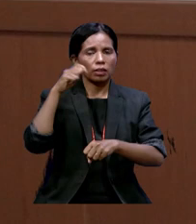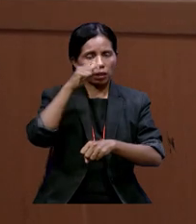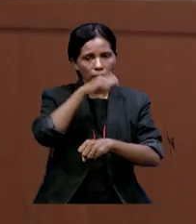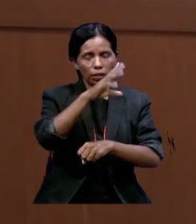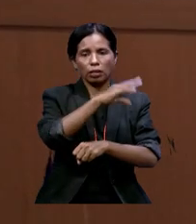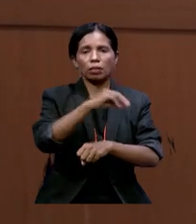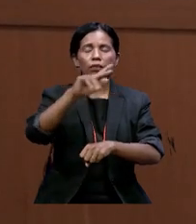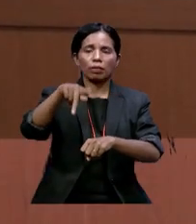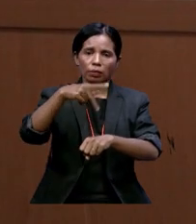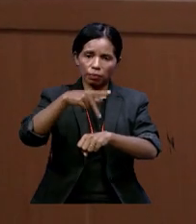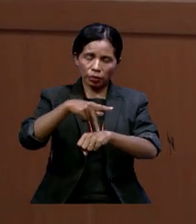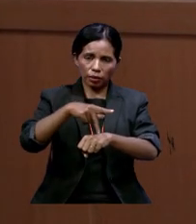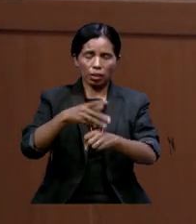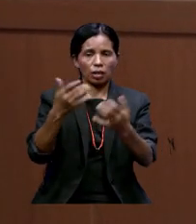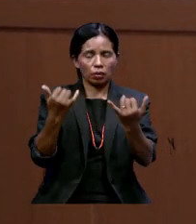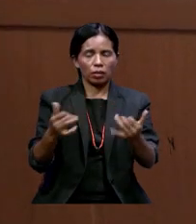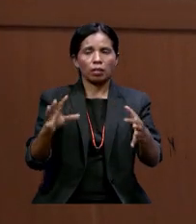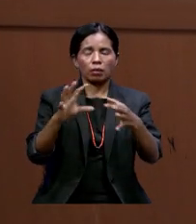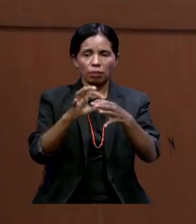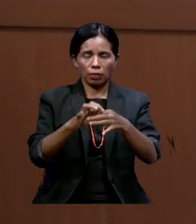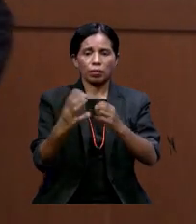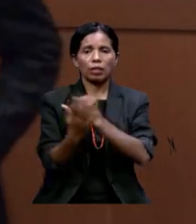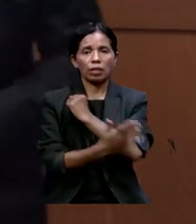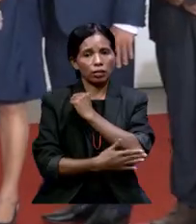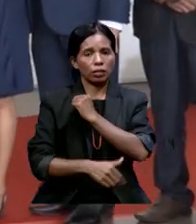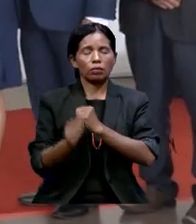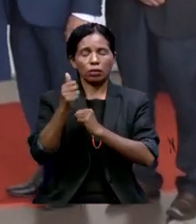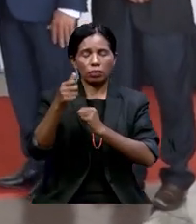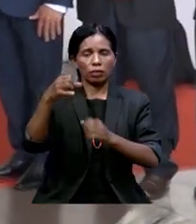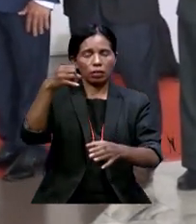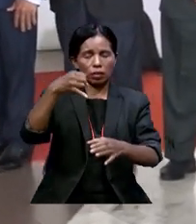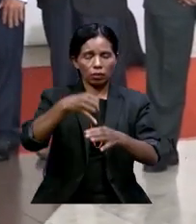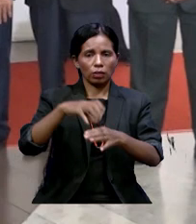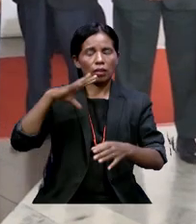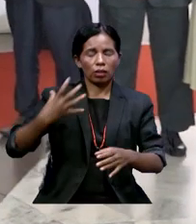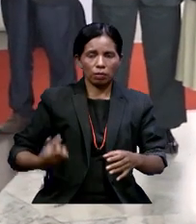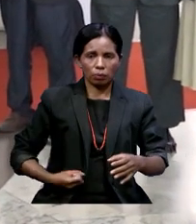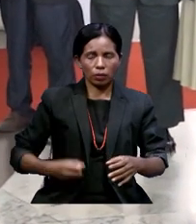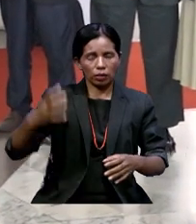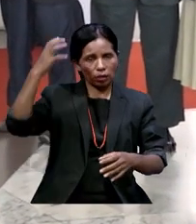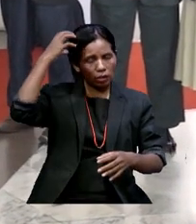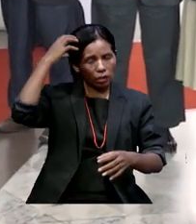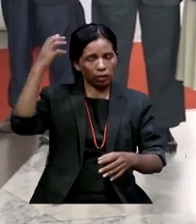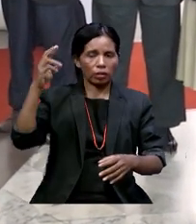Filipina, no dadau ne iha membro nação Sanulu, inclui Cambódia, Laos,